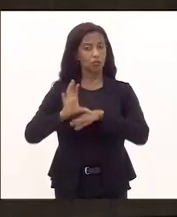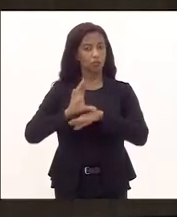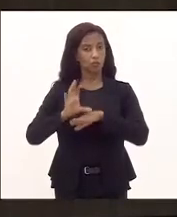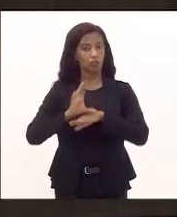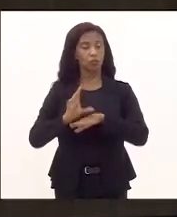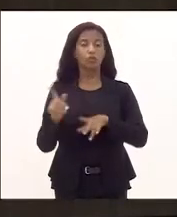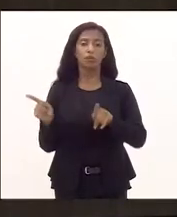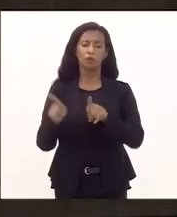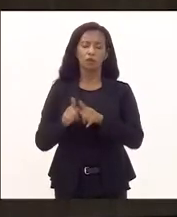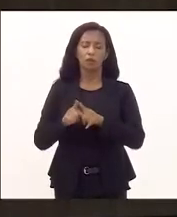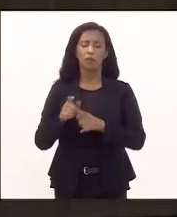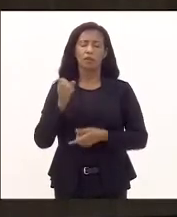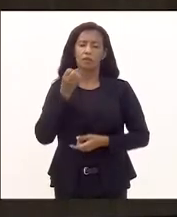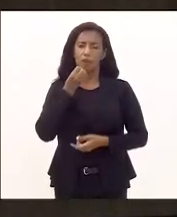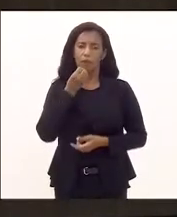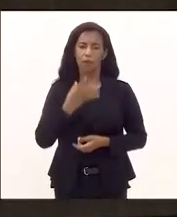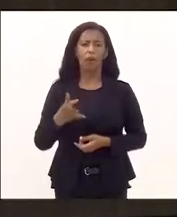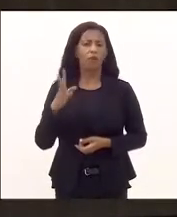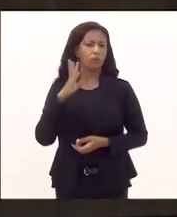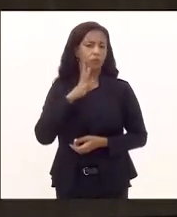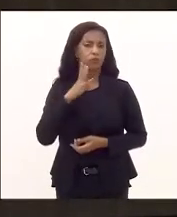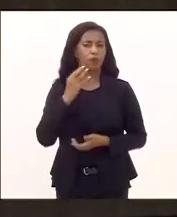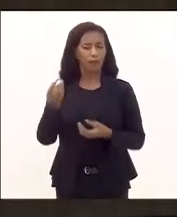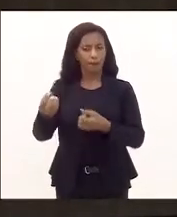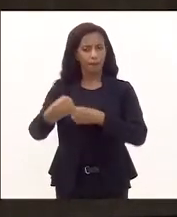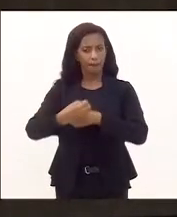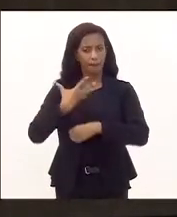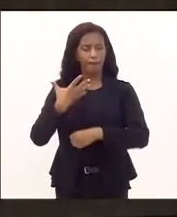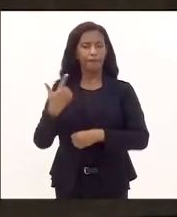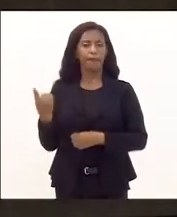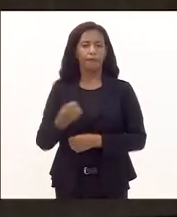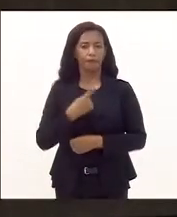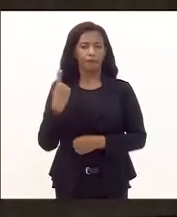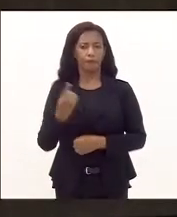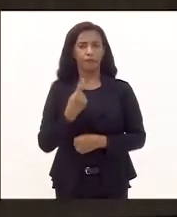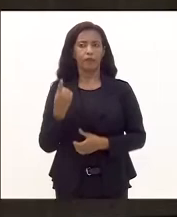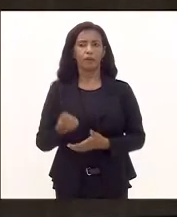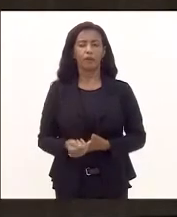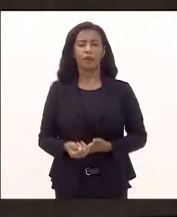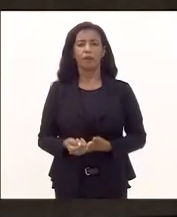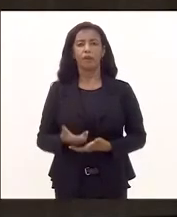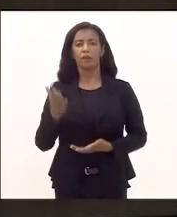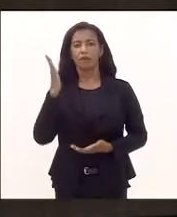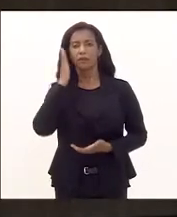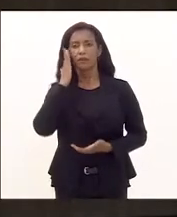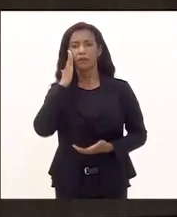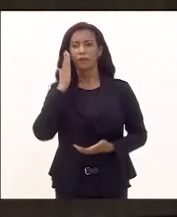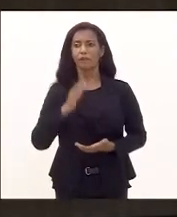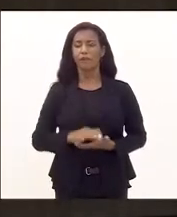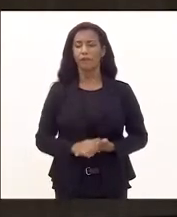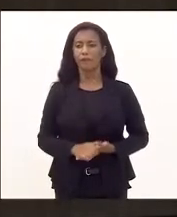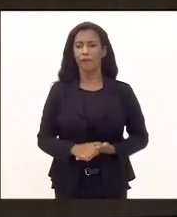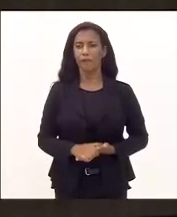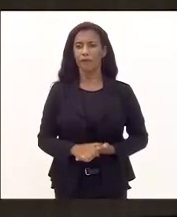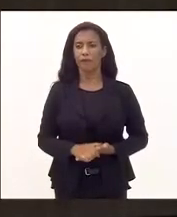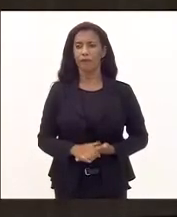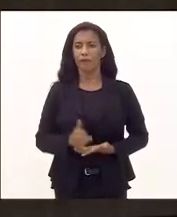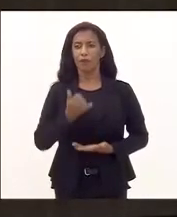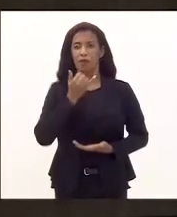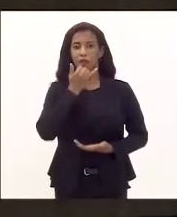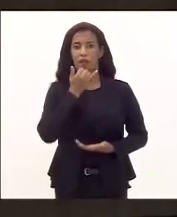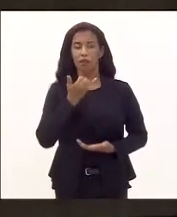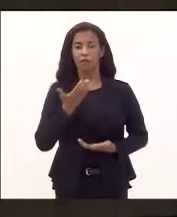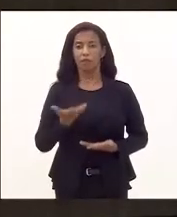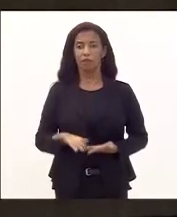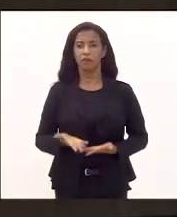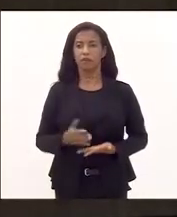seria também bacana passar para nós tomarmos conhecimento, se a nossa lei, de repente, está sendo,